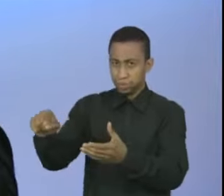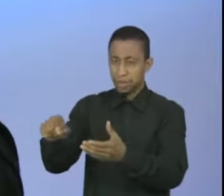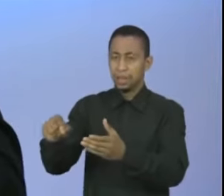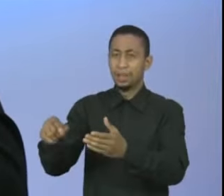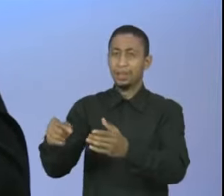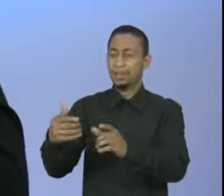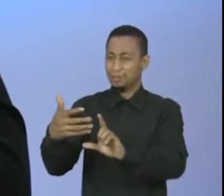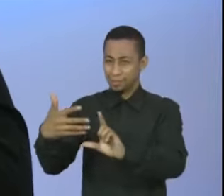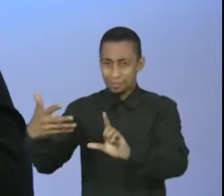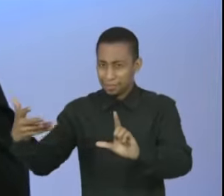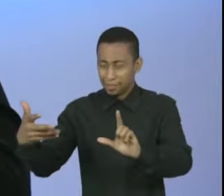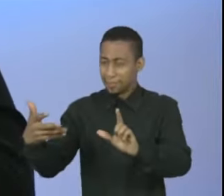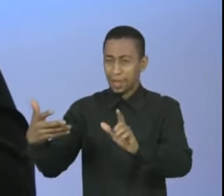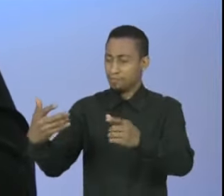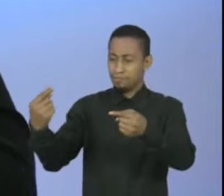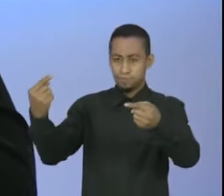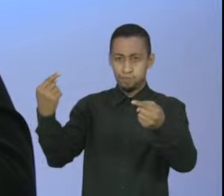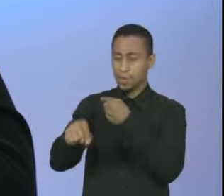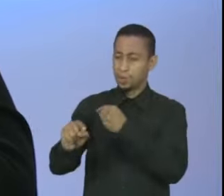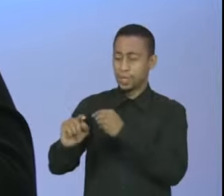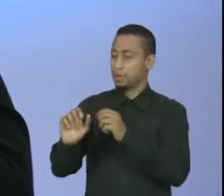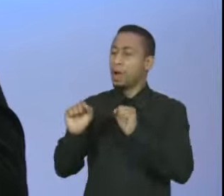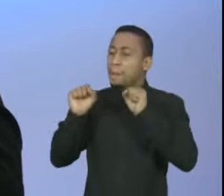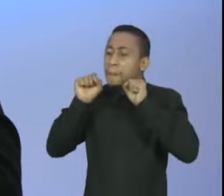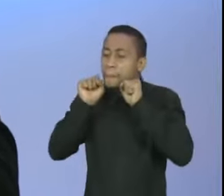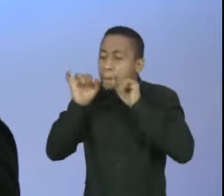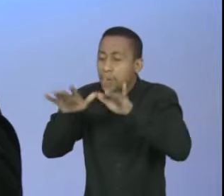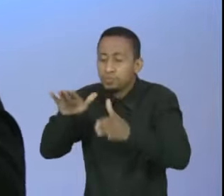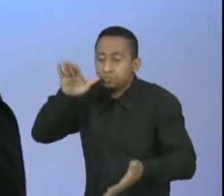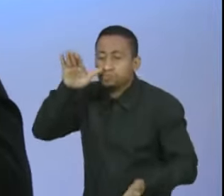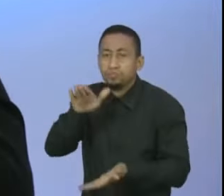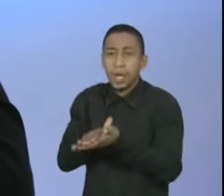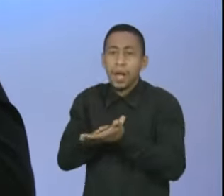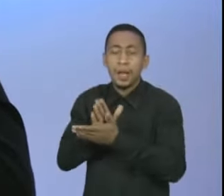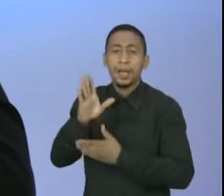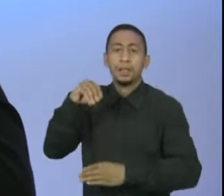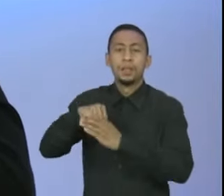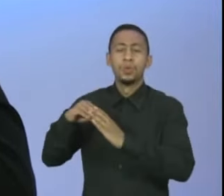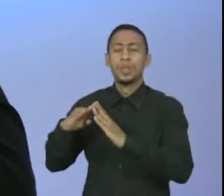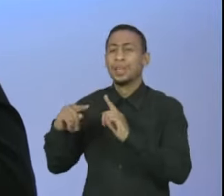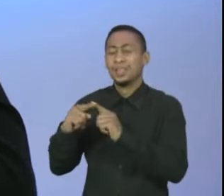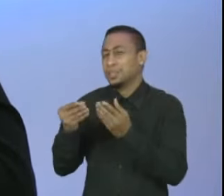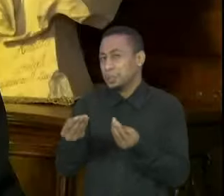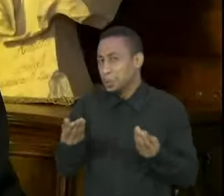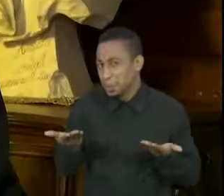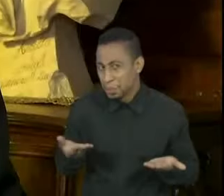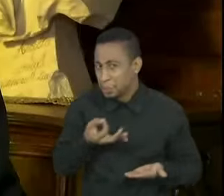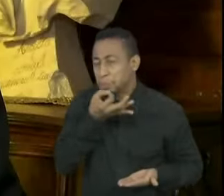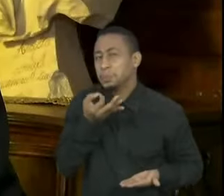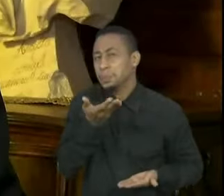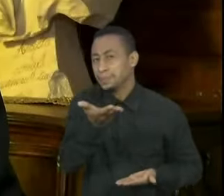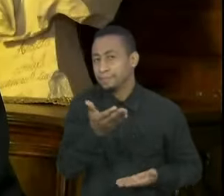uma pressão ele cedeu de alguma forma uma pressão dos grupos mais conservadores ou senão como o senhor vê isso